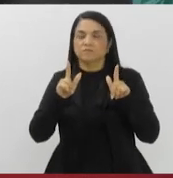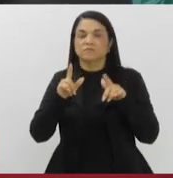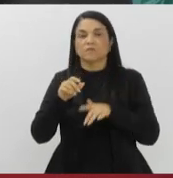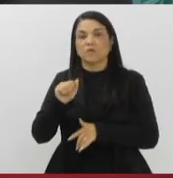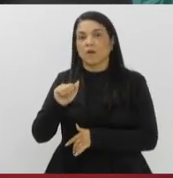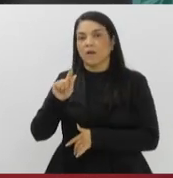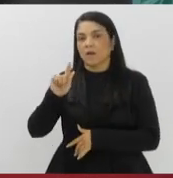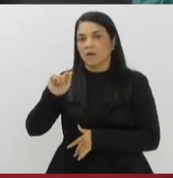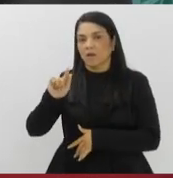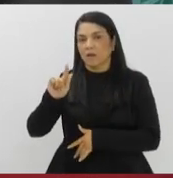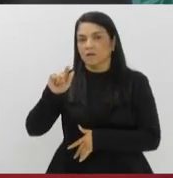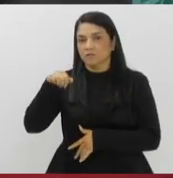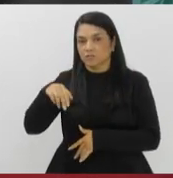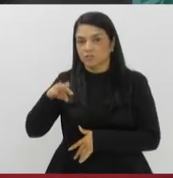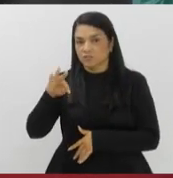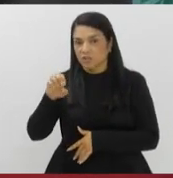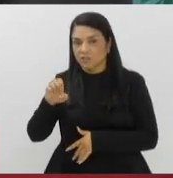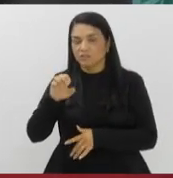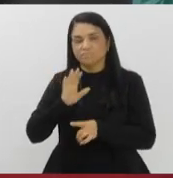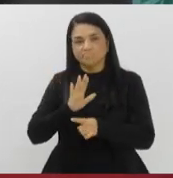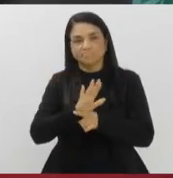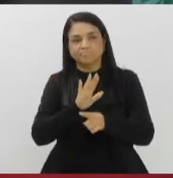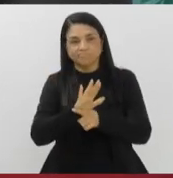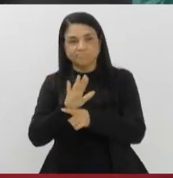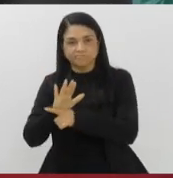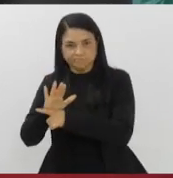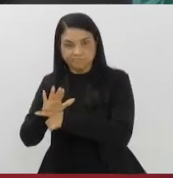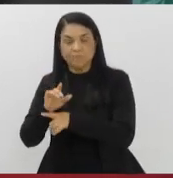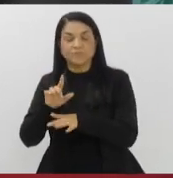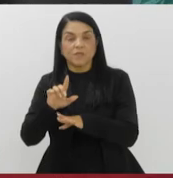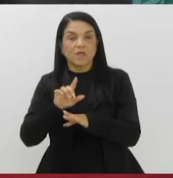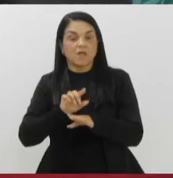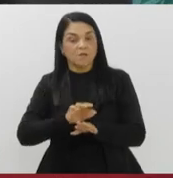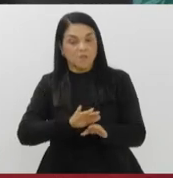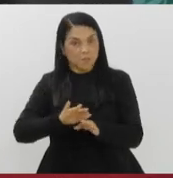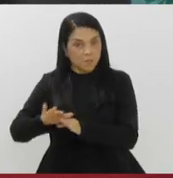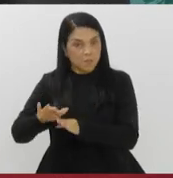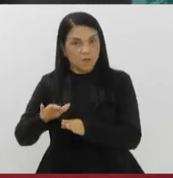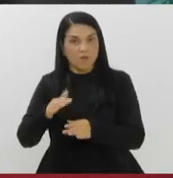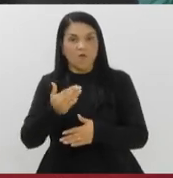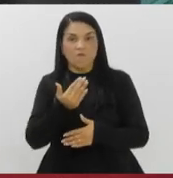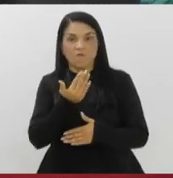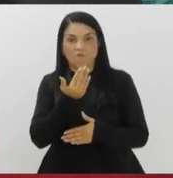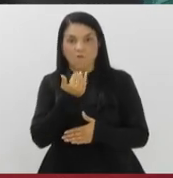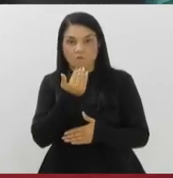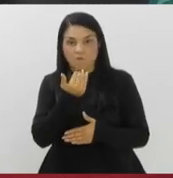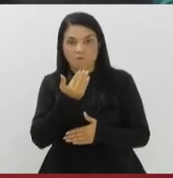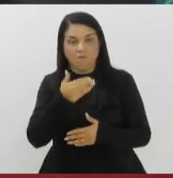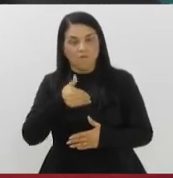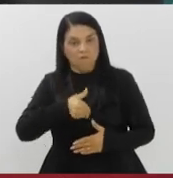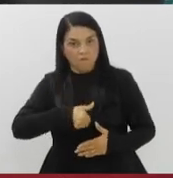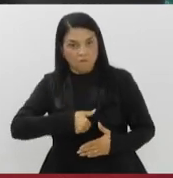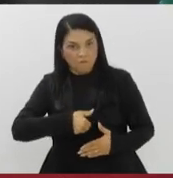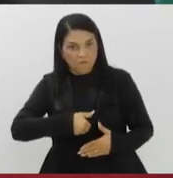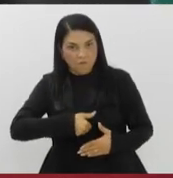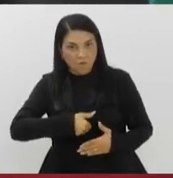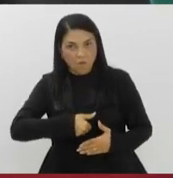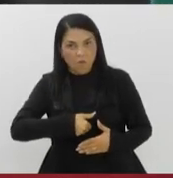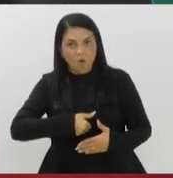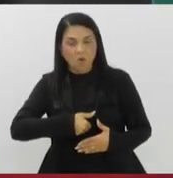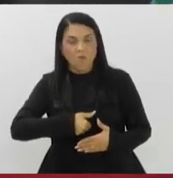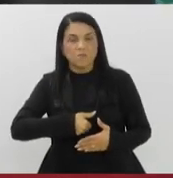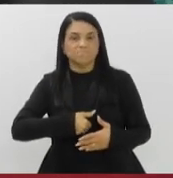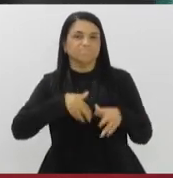esses formalizadores. A questão da fome... Né, que traz para a gente esse elemento talvez maior, né,